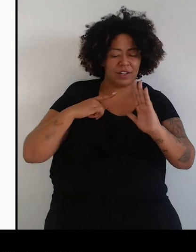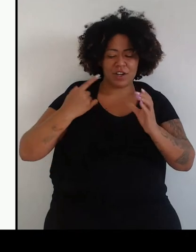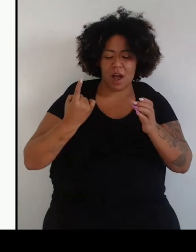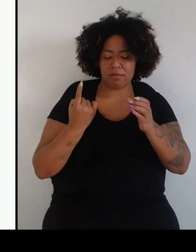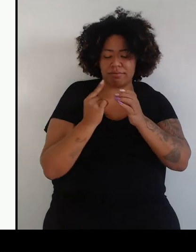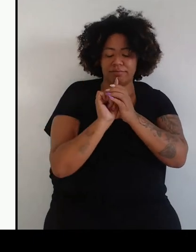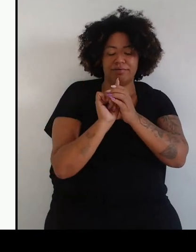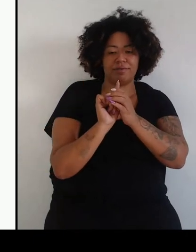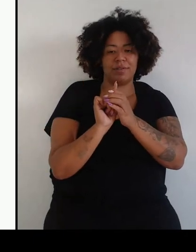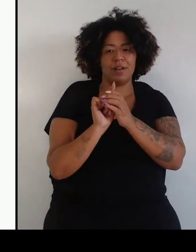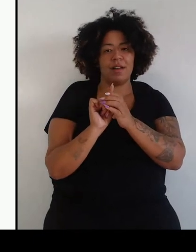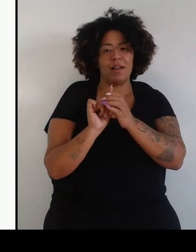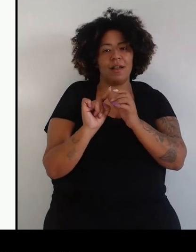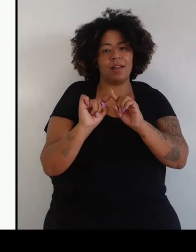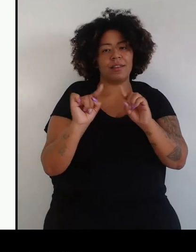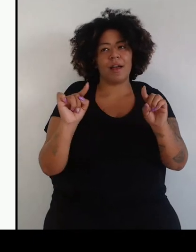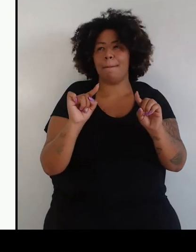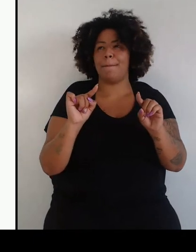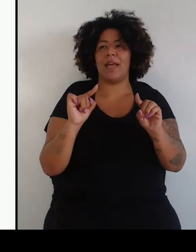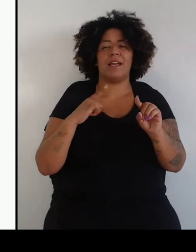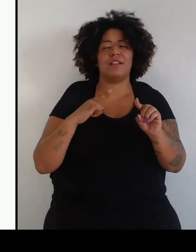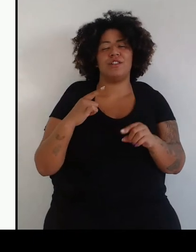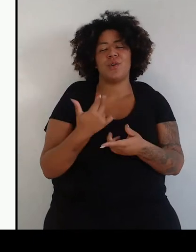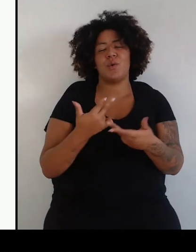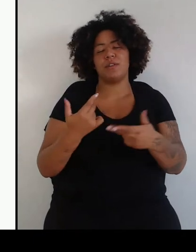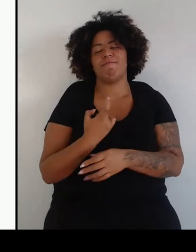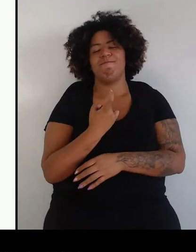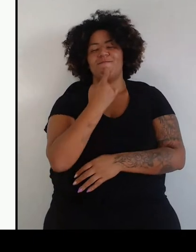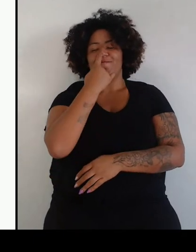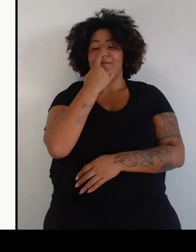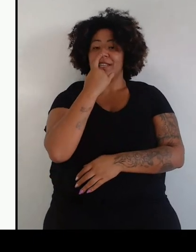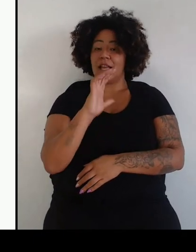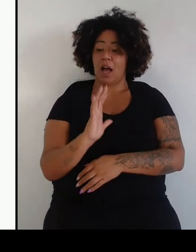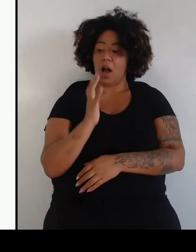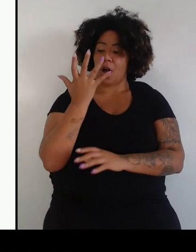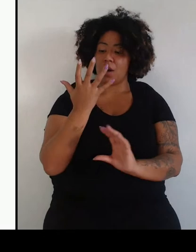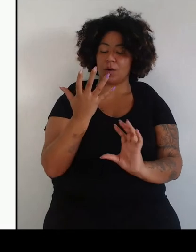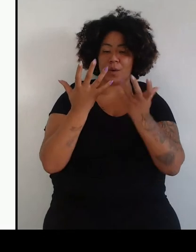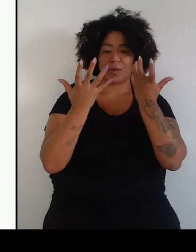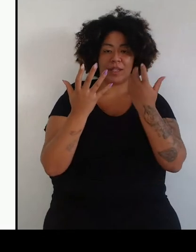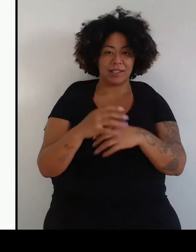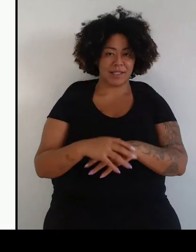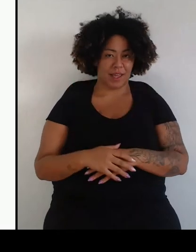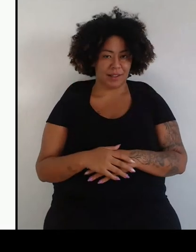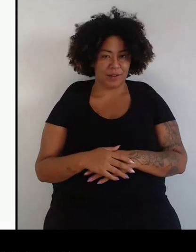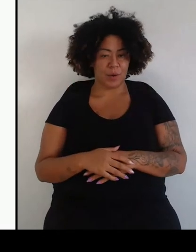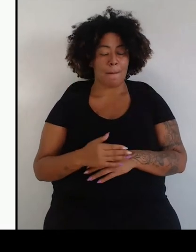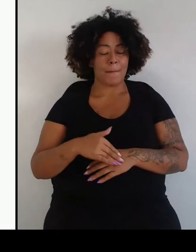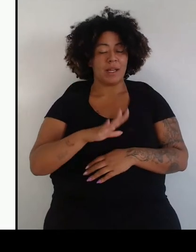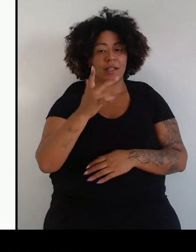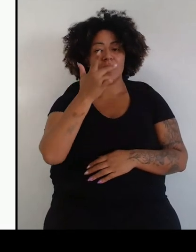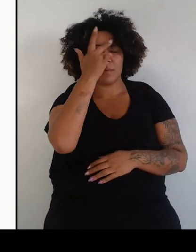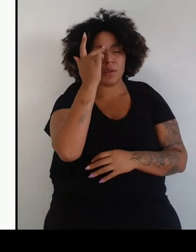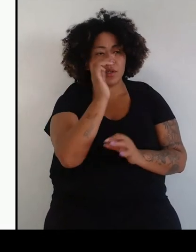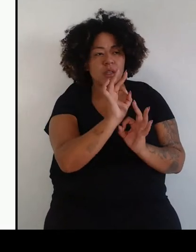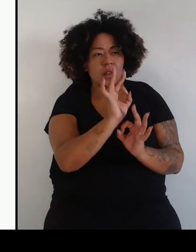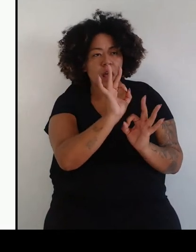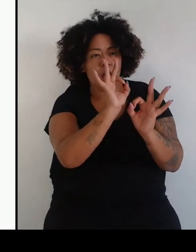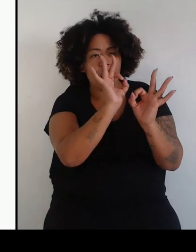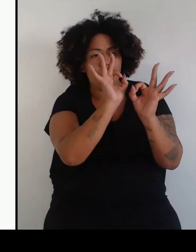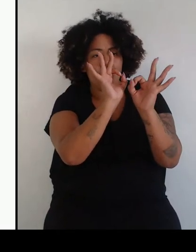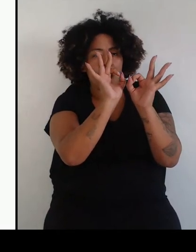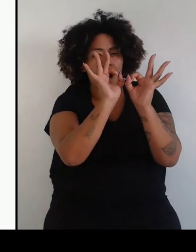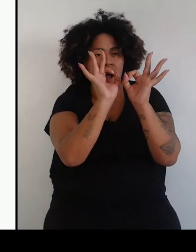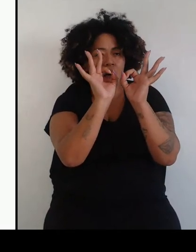sobre um senso do momento de intimidade que está aqui sendo exposto a visão pública enquanto mantém o elemento básico